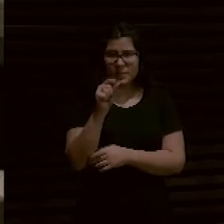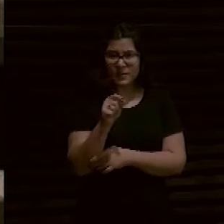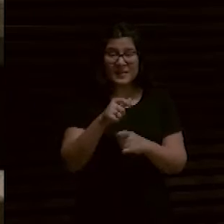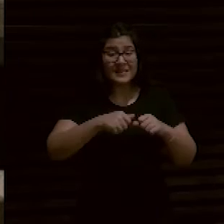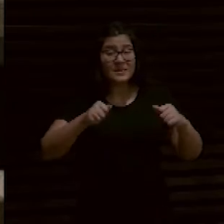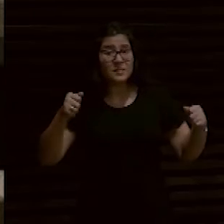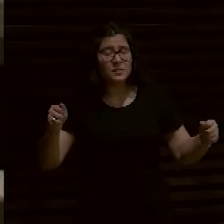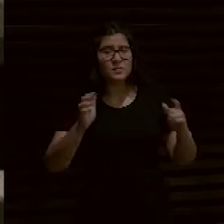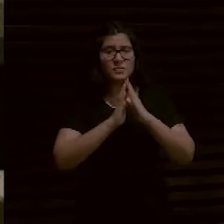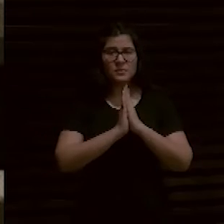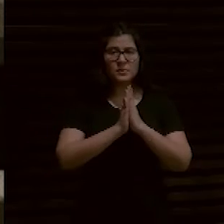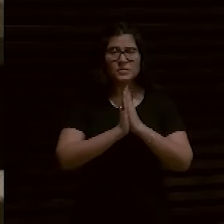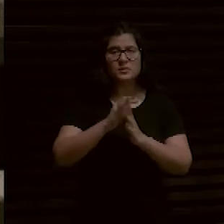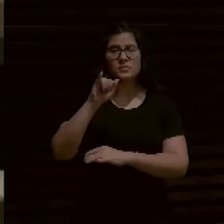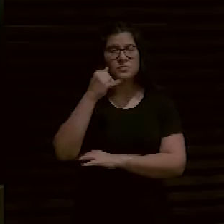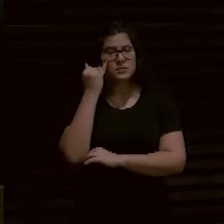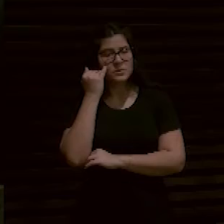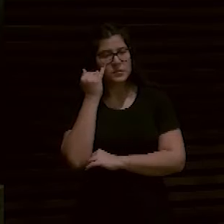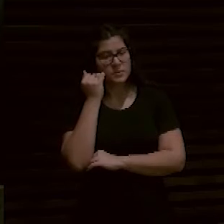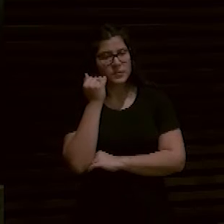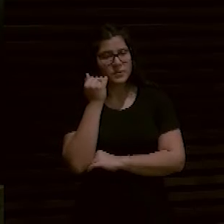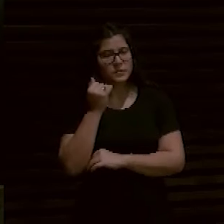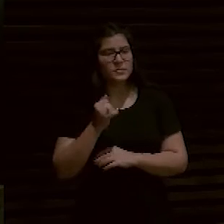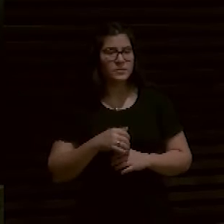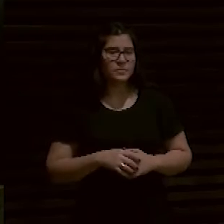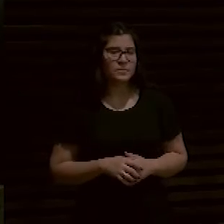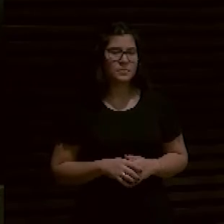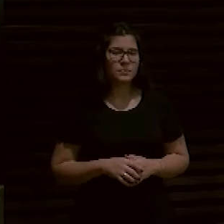oração de Jeremias.